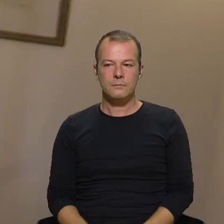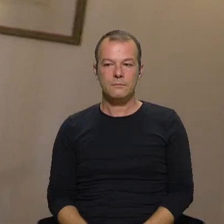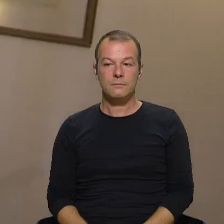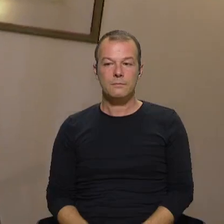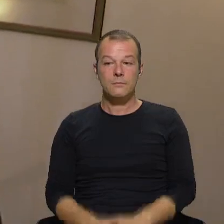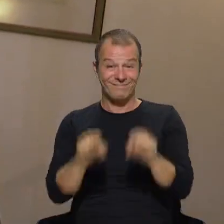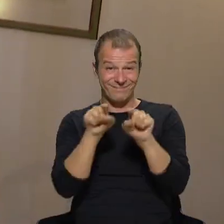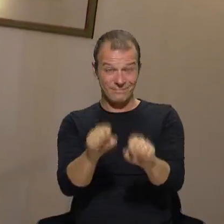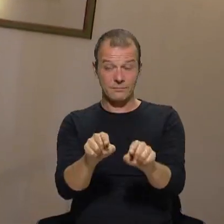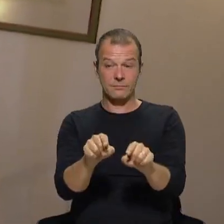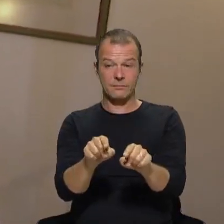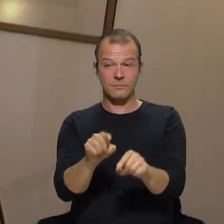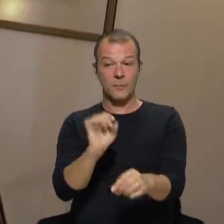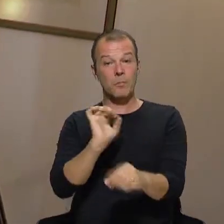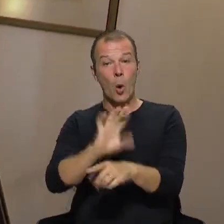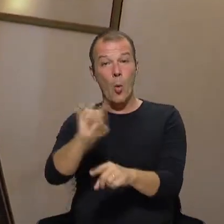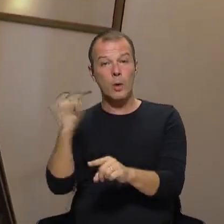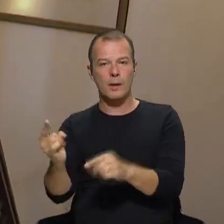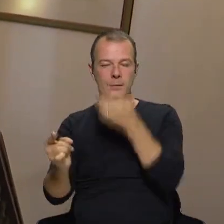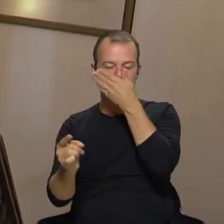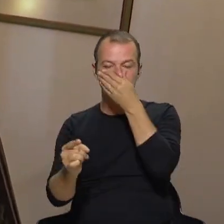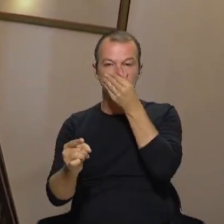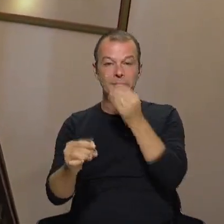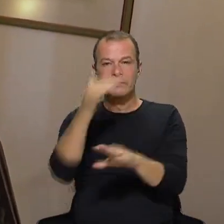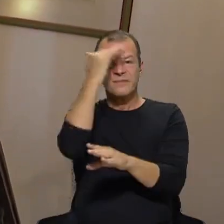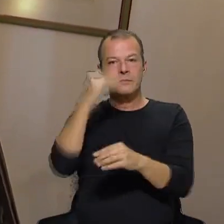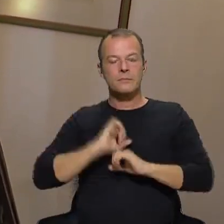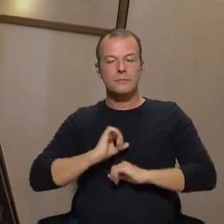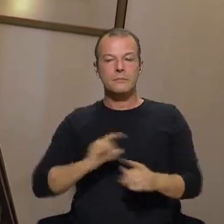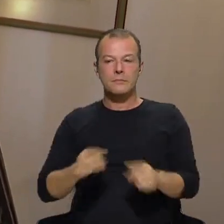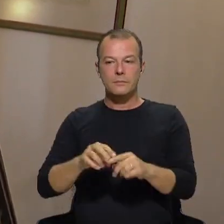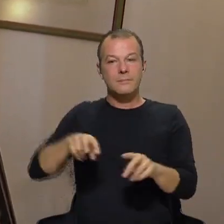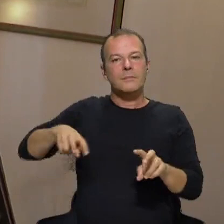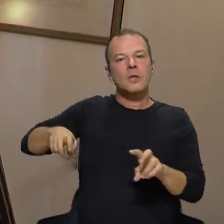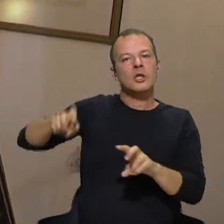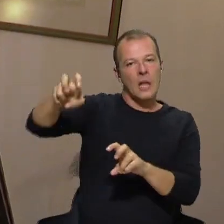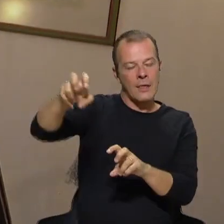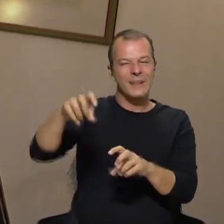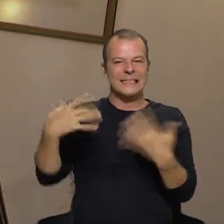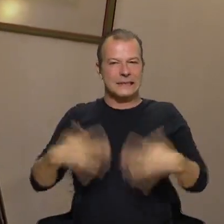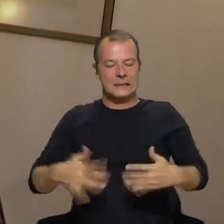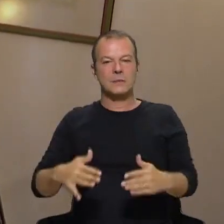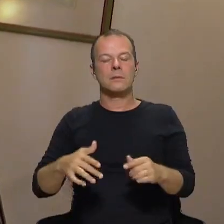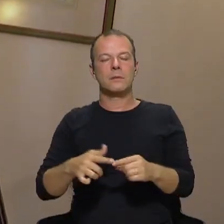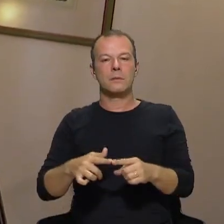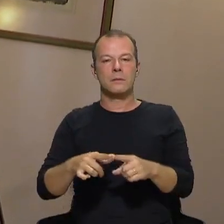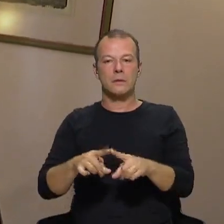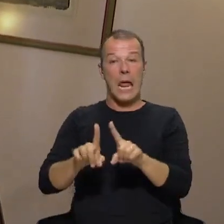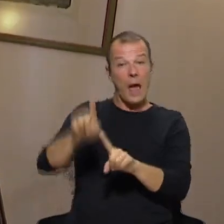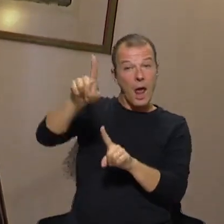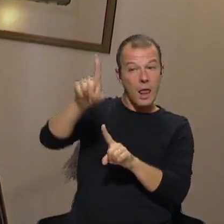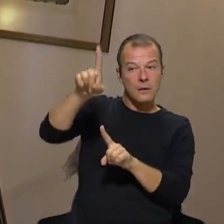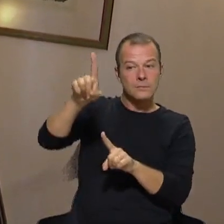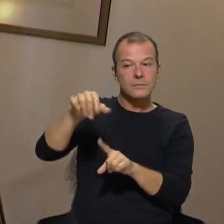E esta é outra das minhas dificuldades, são as escadarias, e lá em cima